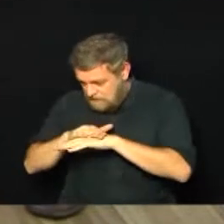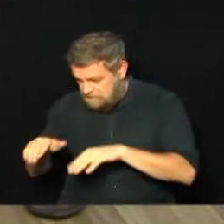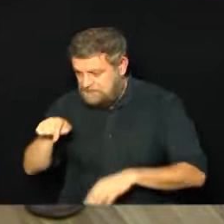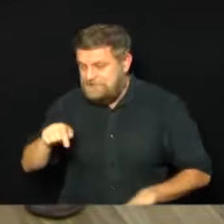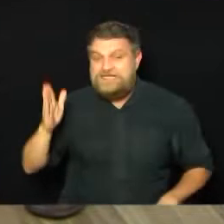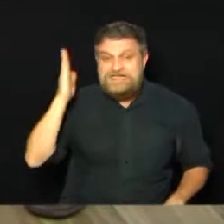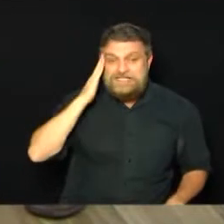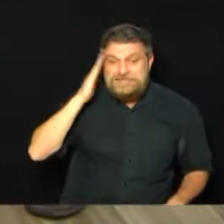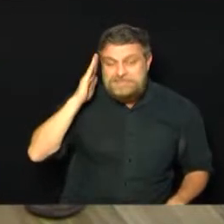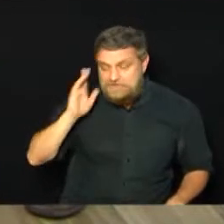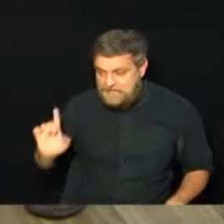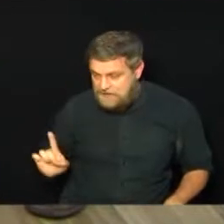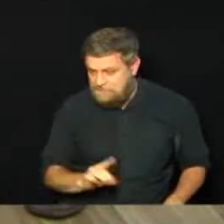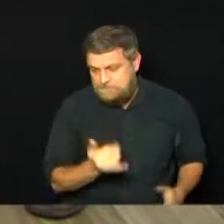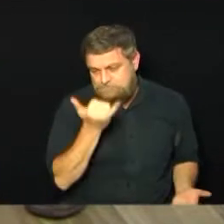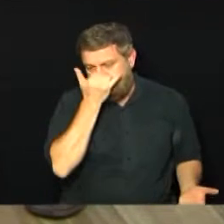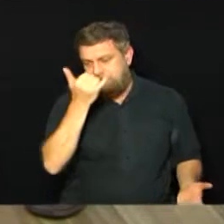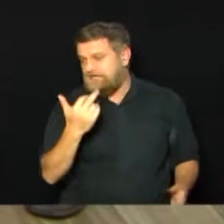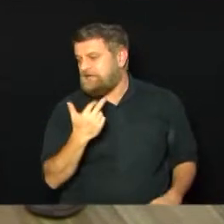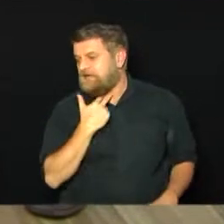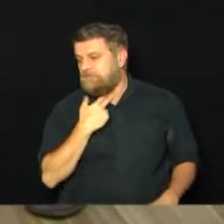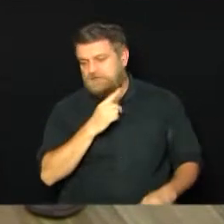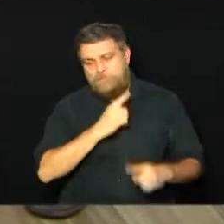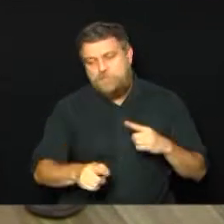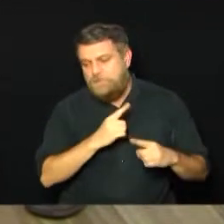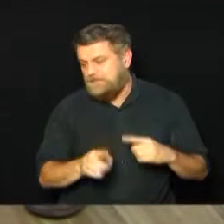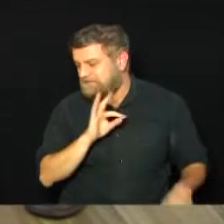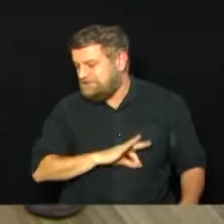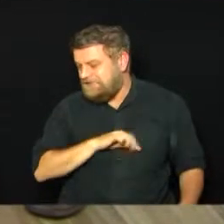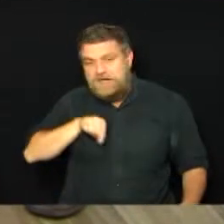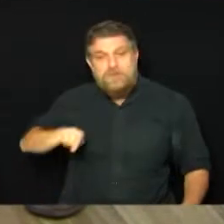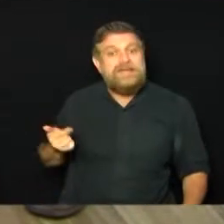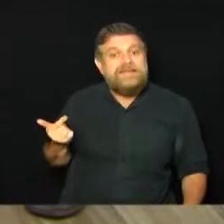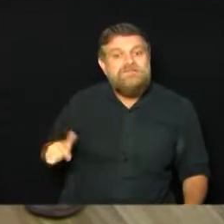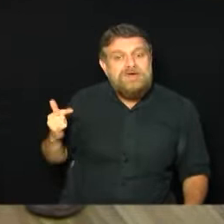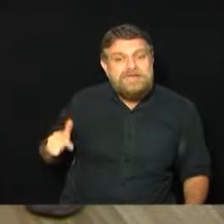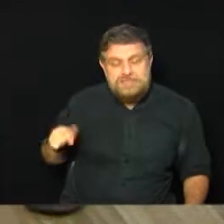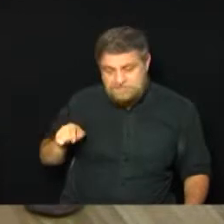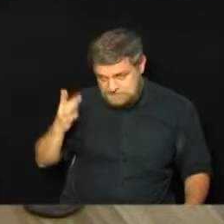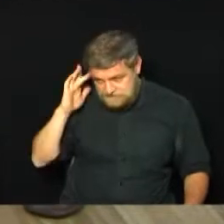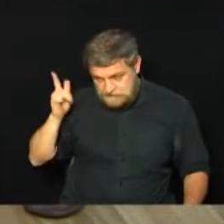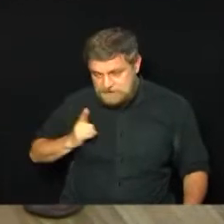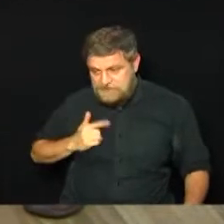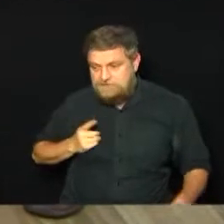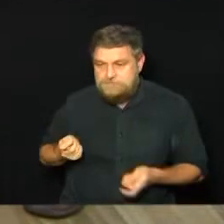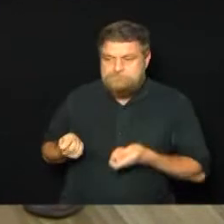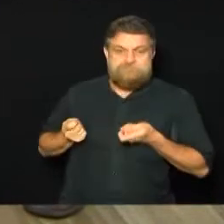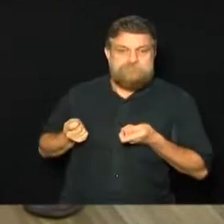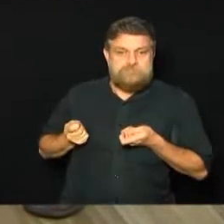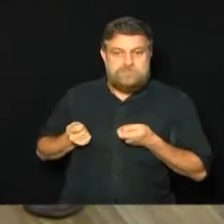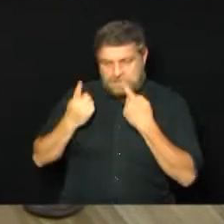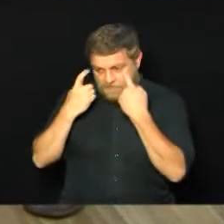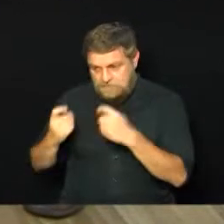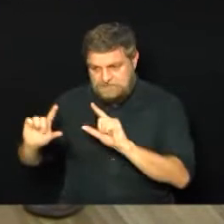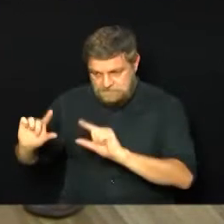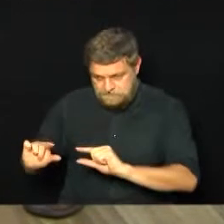ele fez vai ter uma consequência financeiramente para ele? Você acha que isso pode inibir? No longo prazo, acredito que